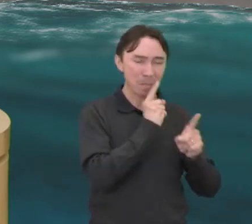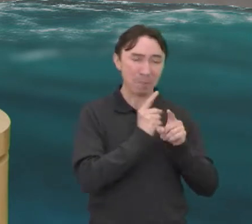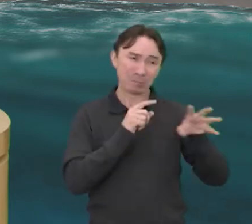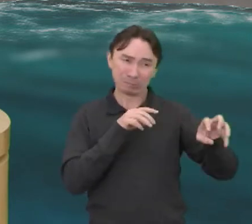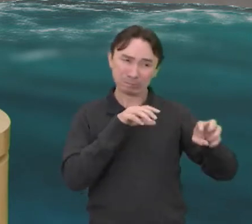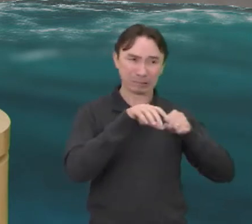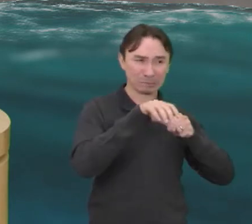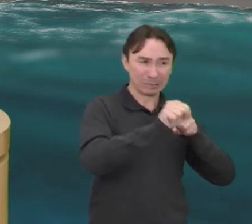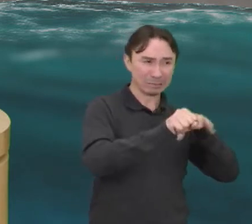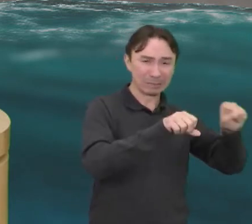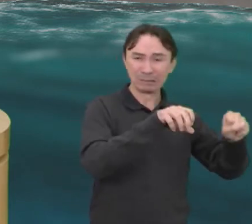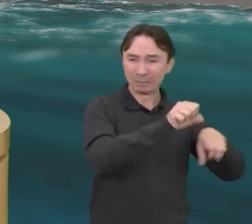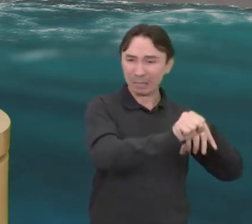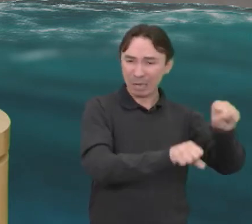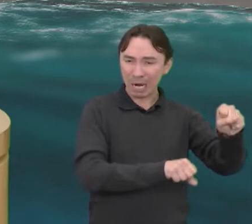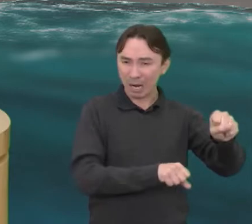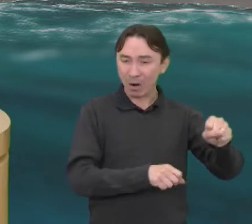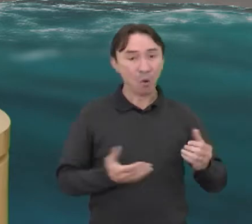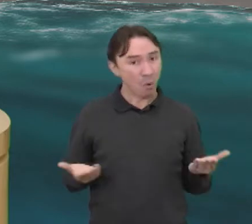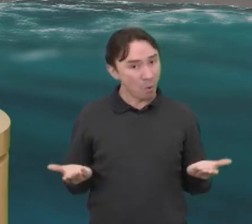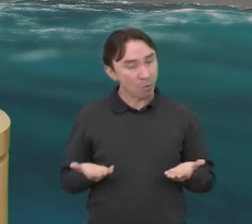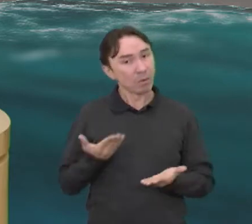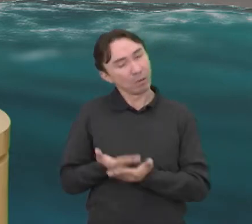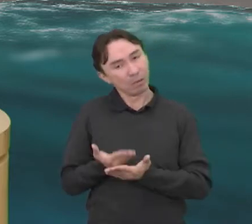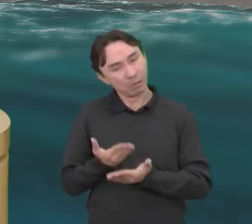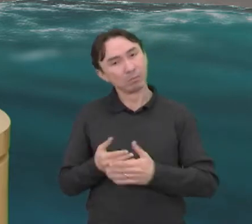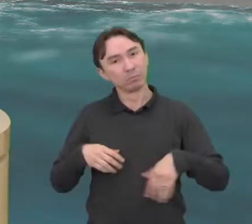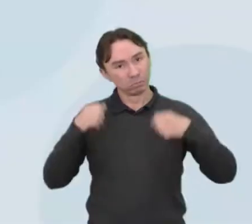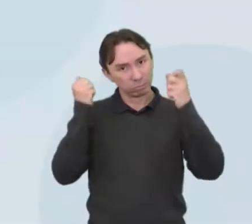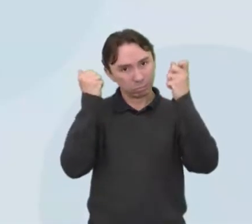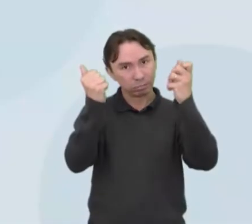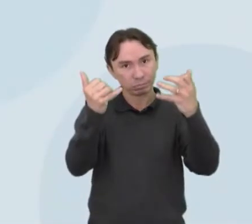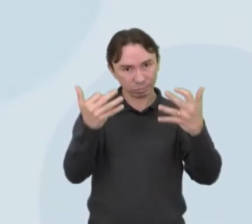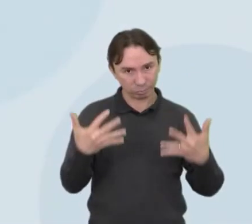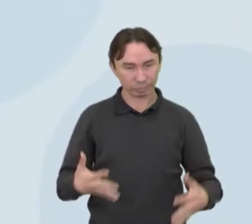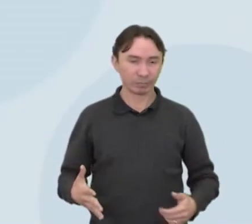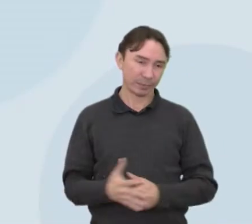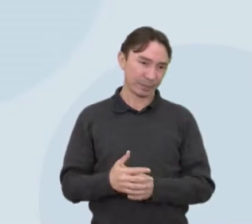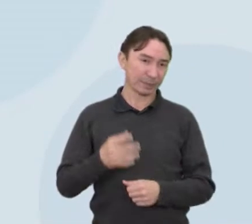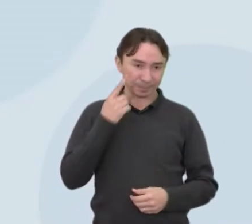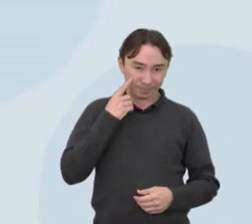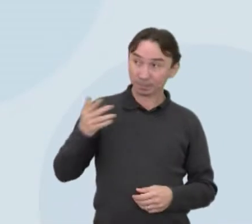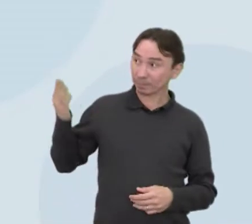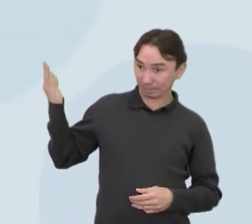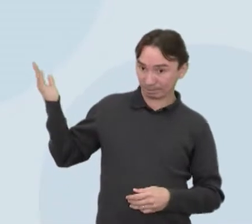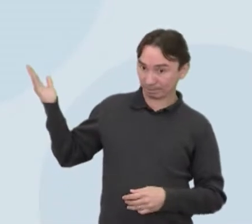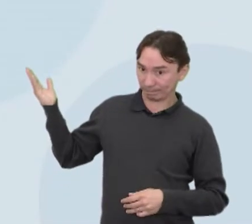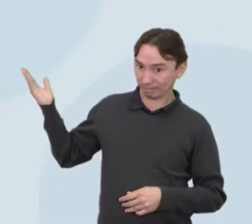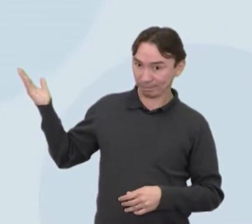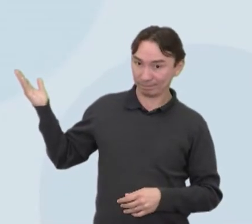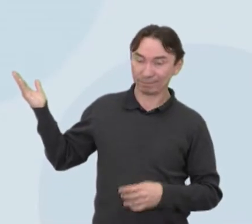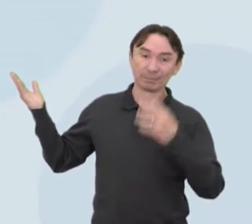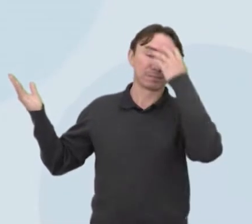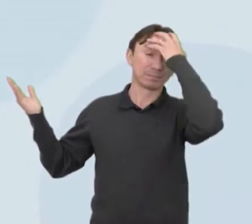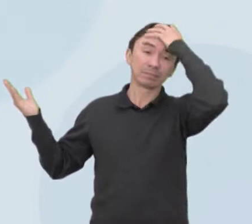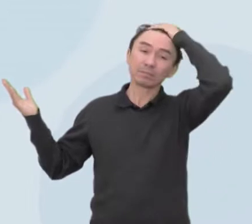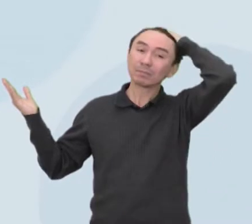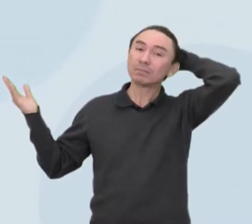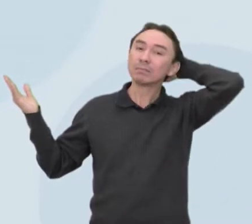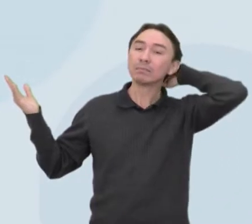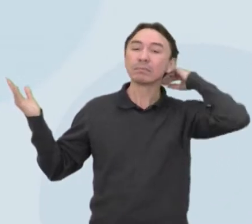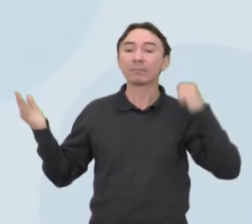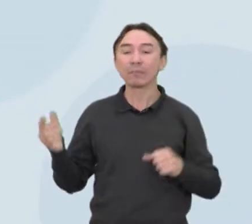disso nessa aula de hoje, tá? Pessoal, tá aí na tela então, né? O que a gente vai ver aí nesse desenvolvimento parte 3